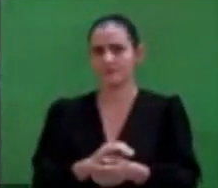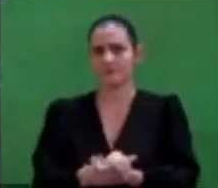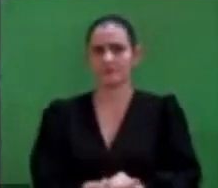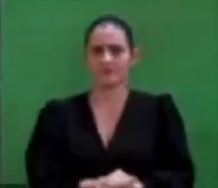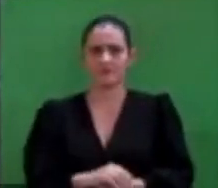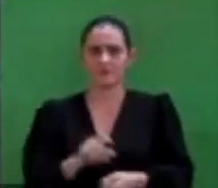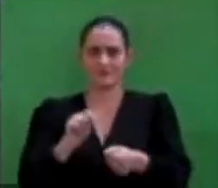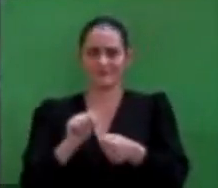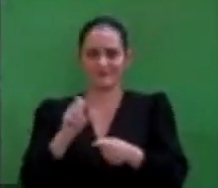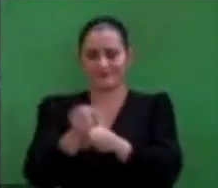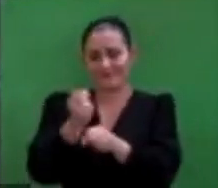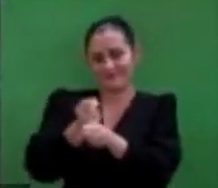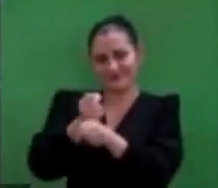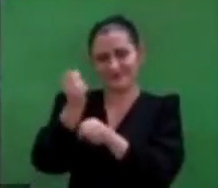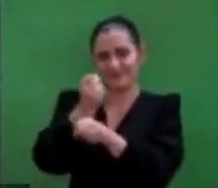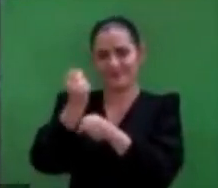Para fazer reforma.